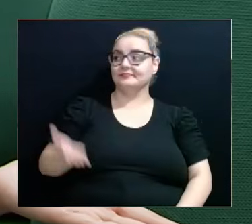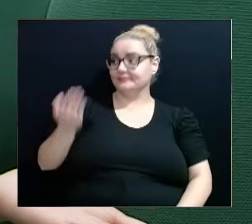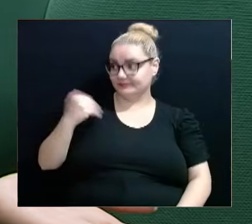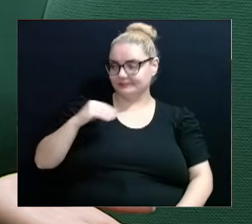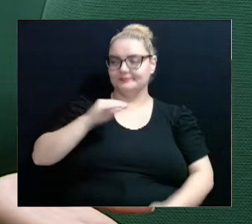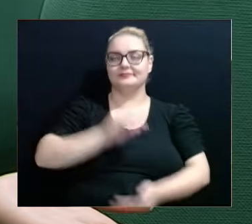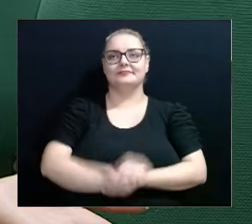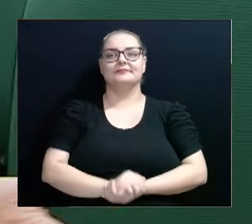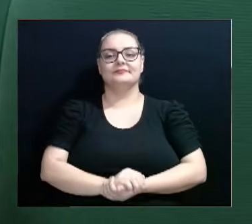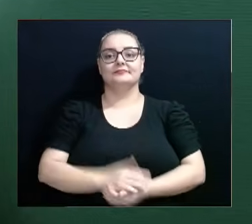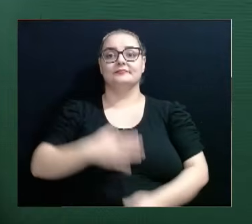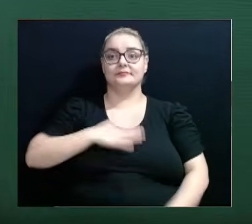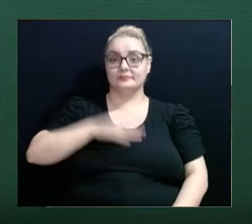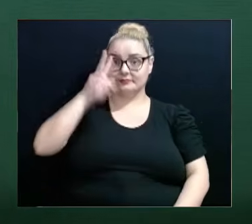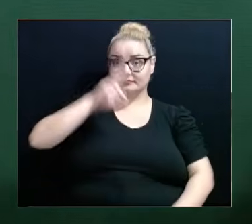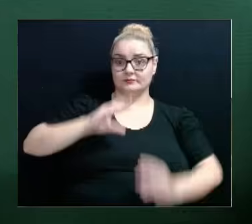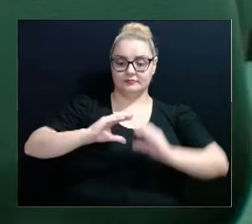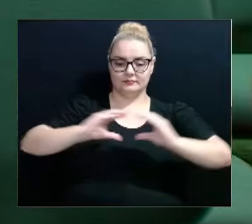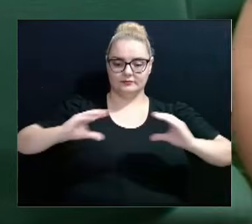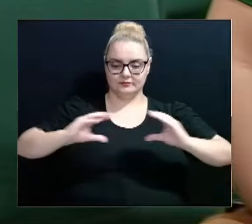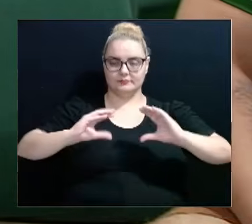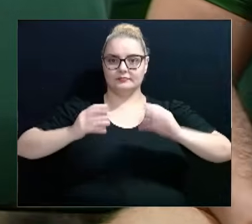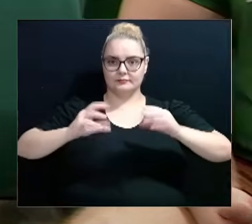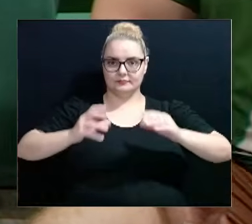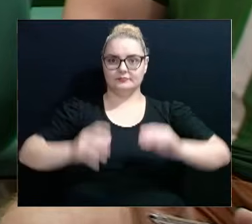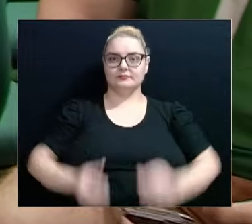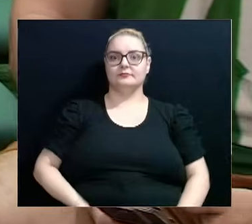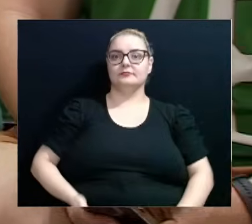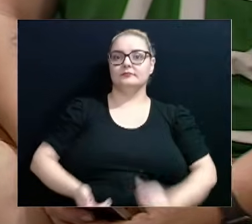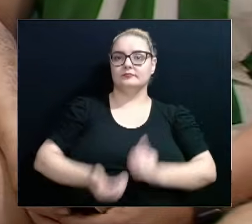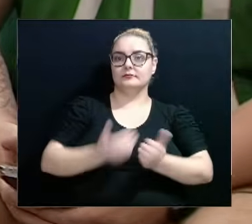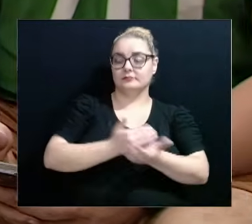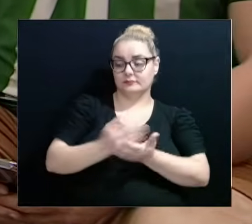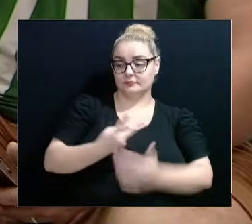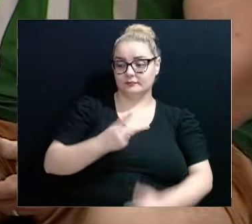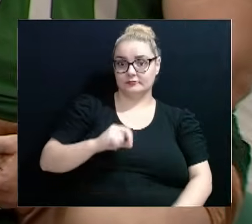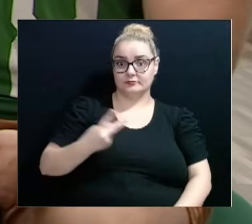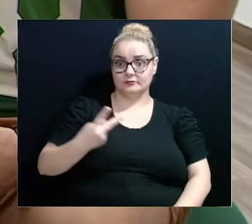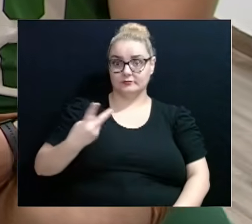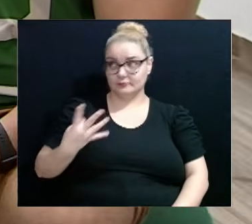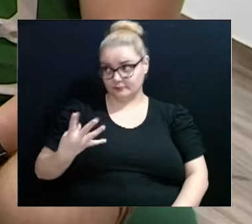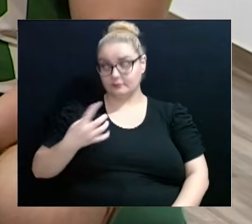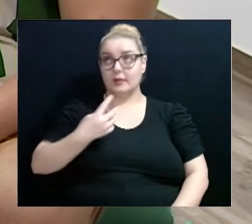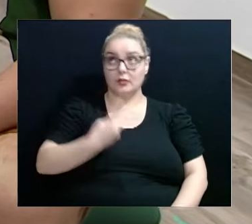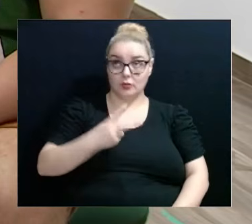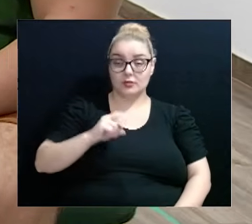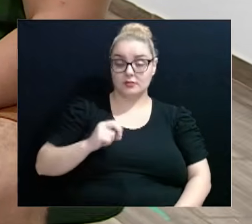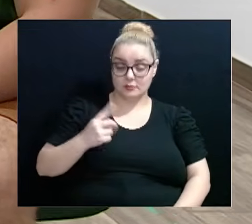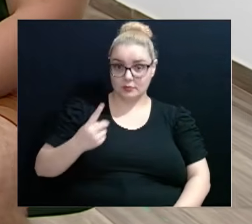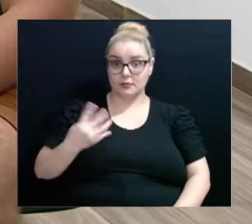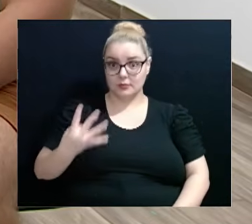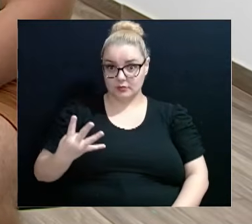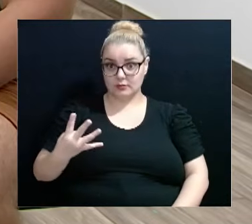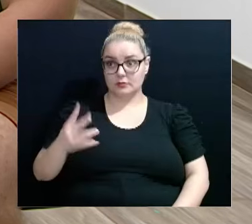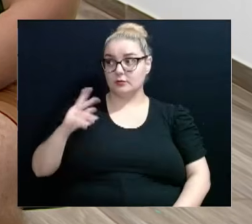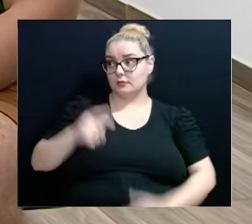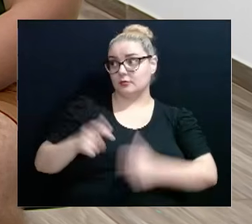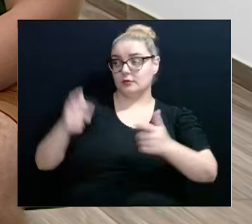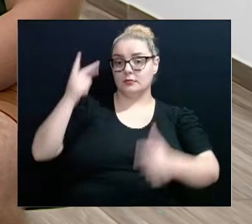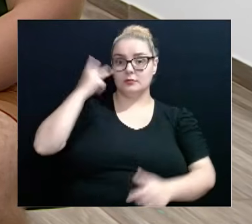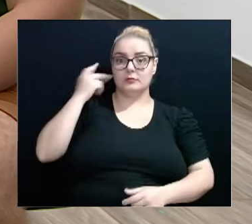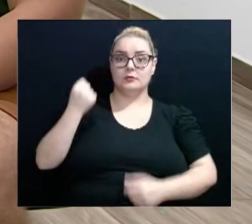Ricardo Giacchini, aqui ao meu lado, é o vice-presidente do Indians e vai contar um pouco dessa história aqui em Campinas. Ricardo, muito obrigada por